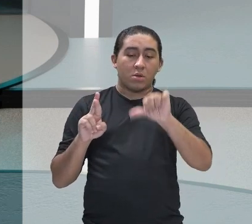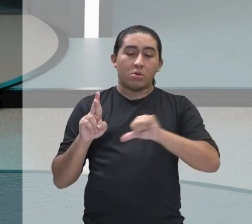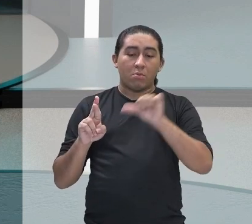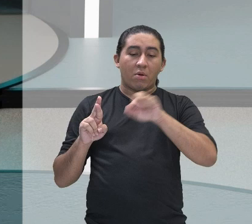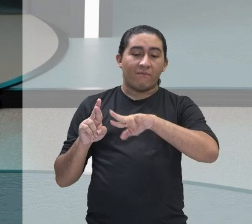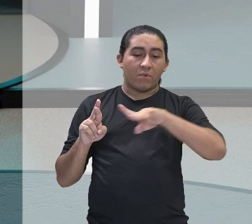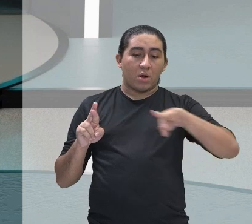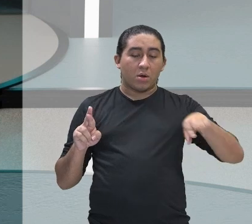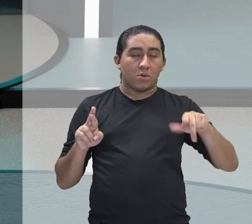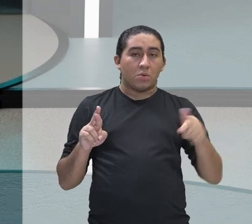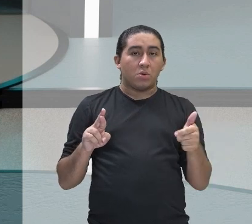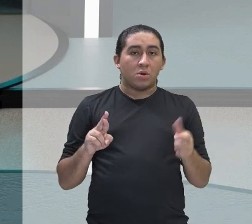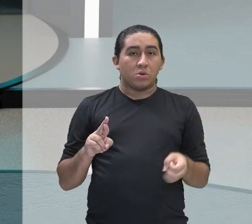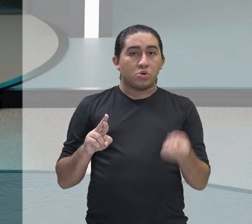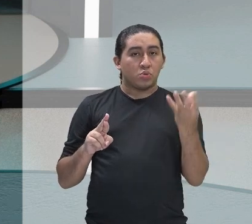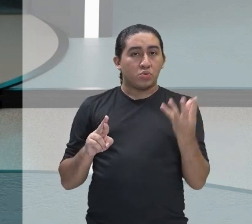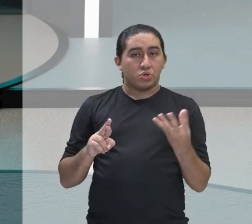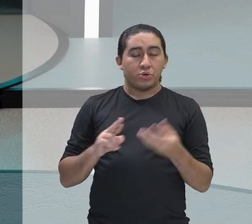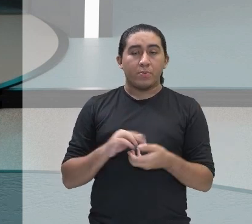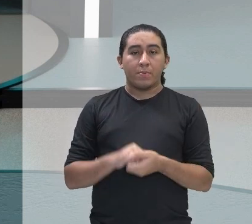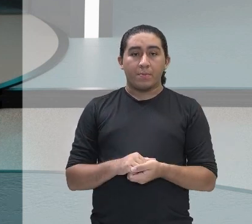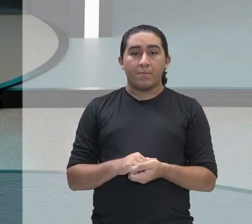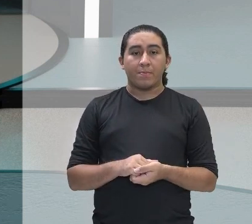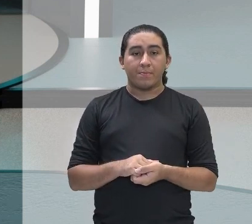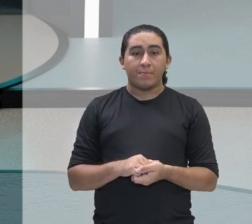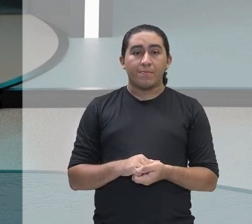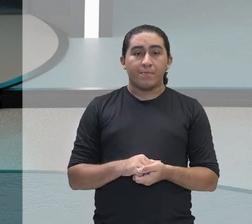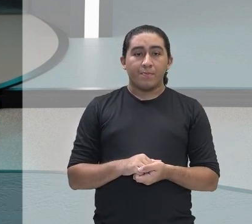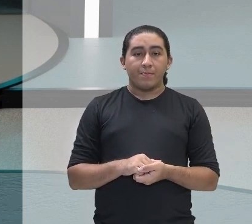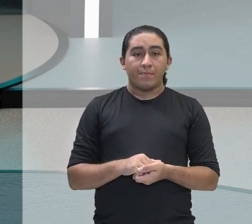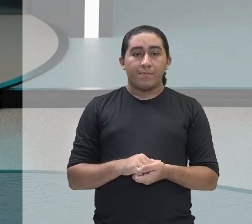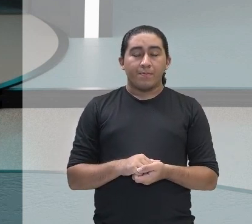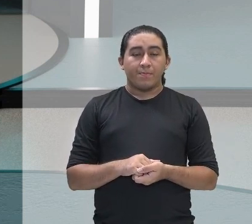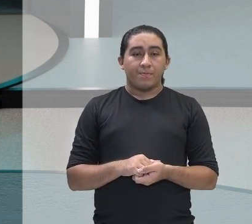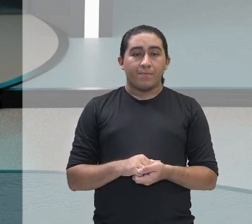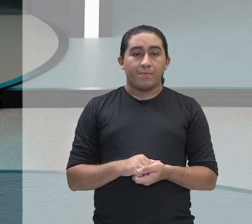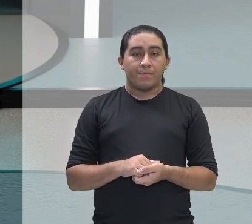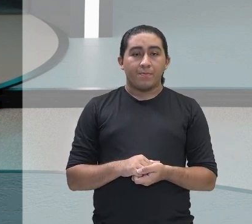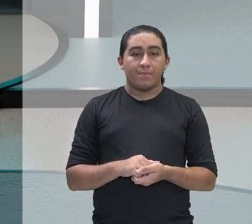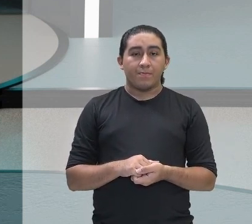novas palavras. Veja aí, ó, valorizar.